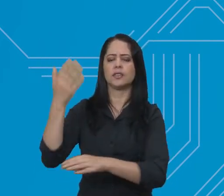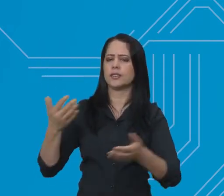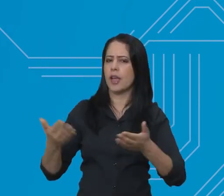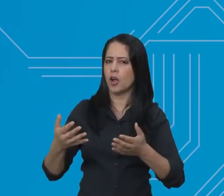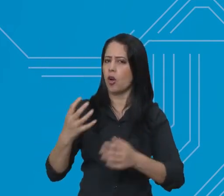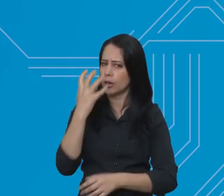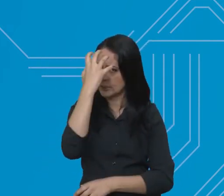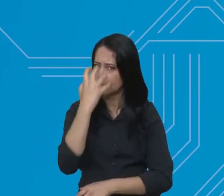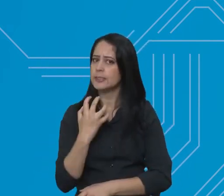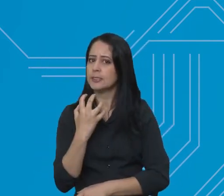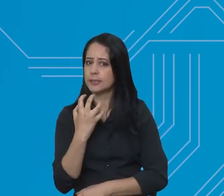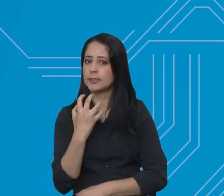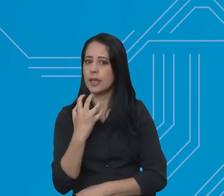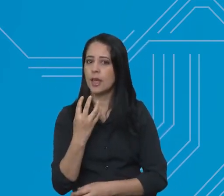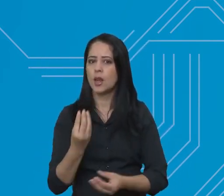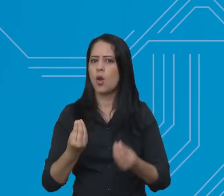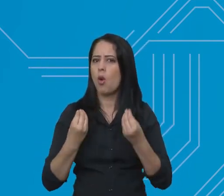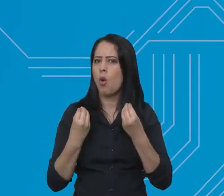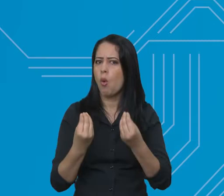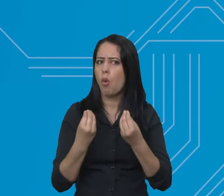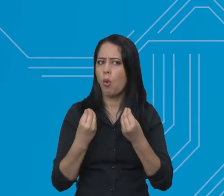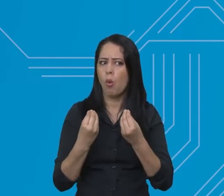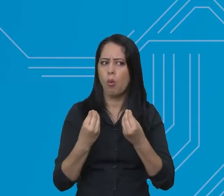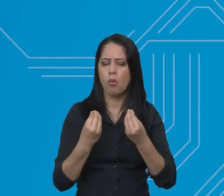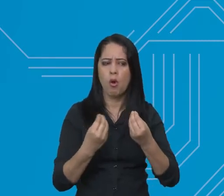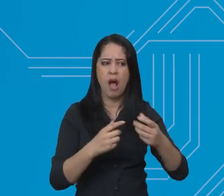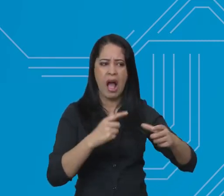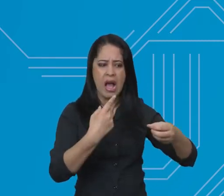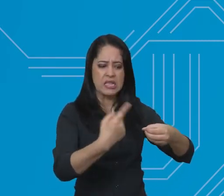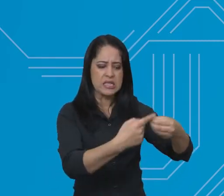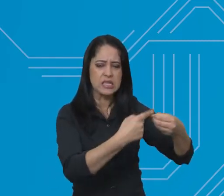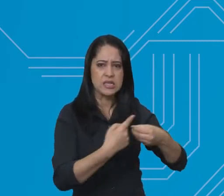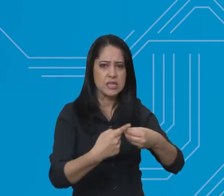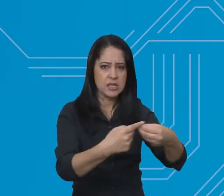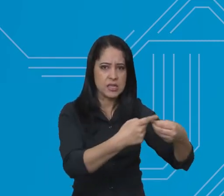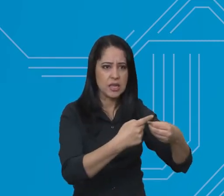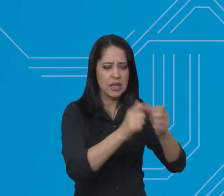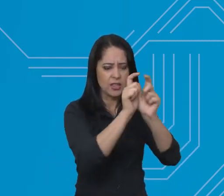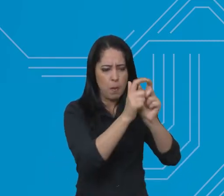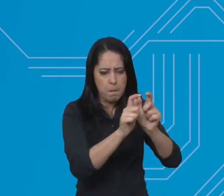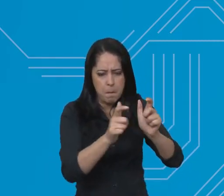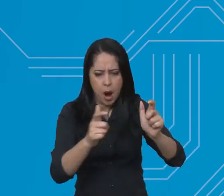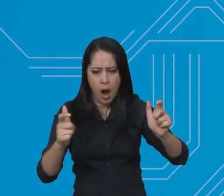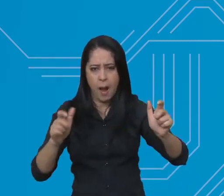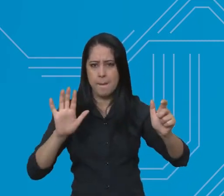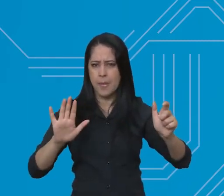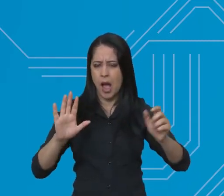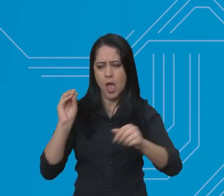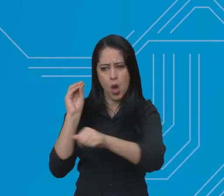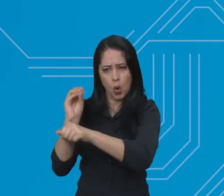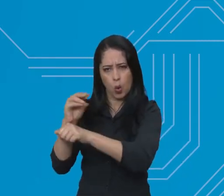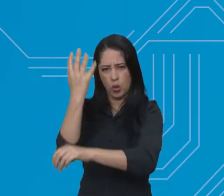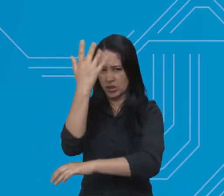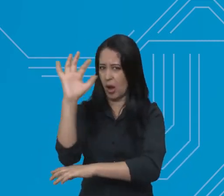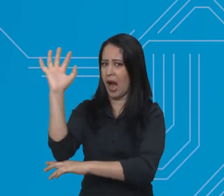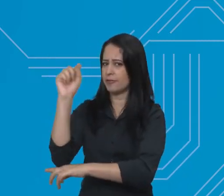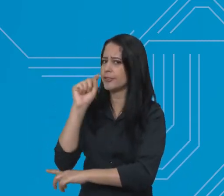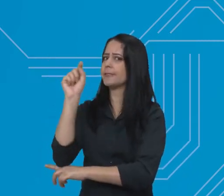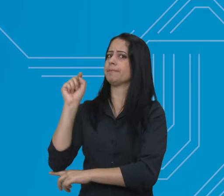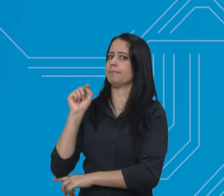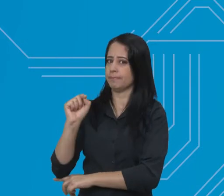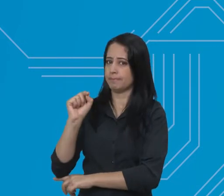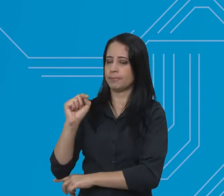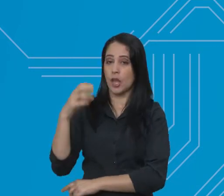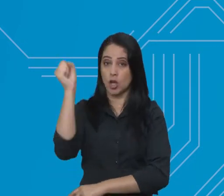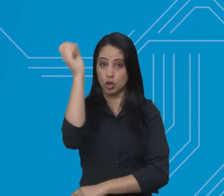gente levanta um debate muito sério: como o crescimento das cidades tem impactado a preservação do meio ambiente. Em